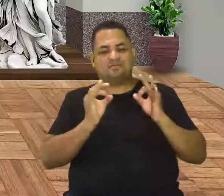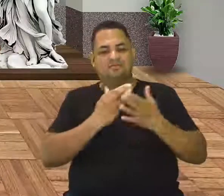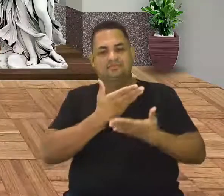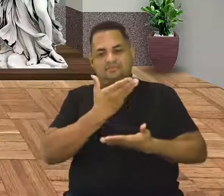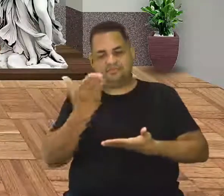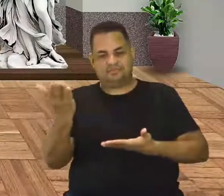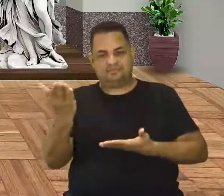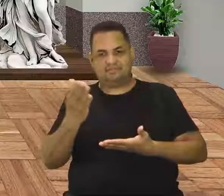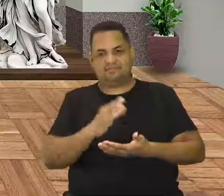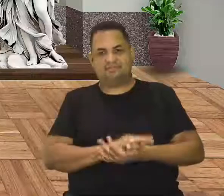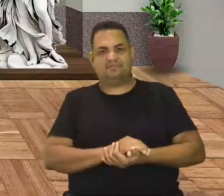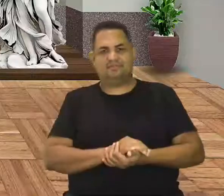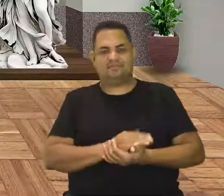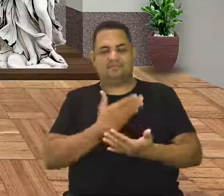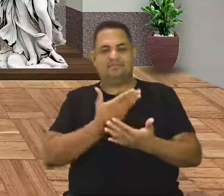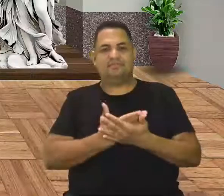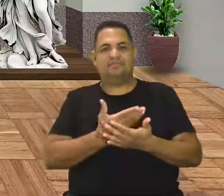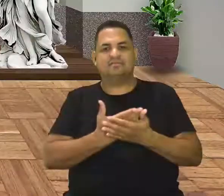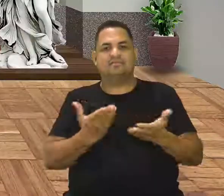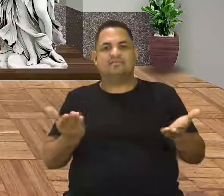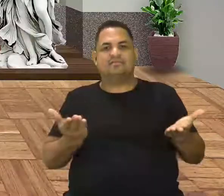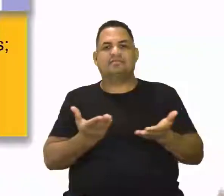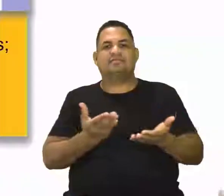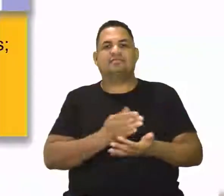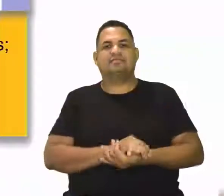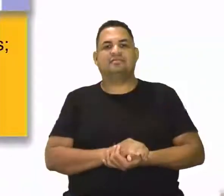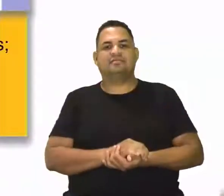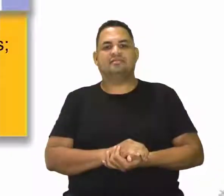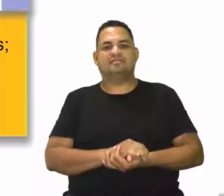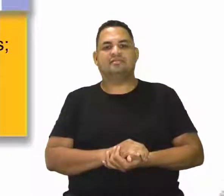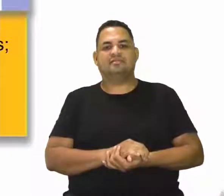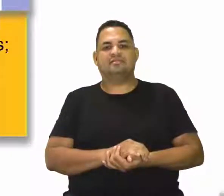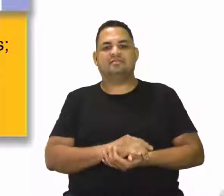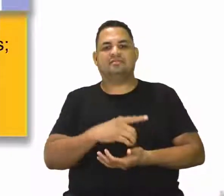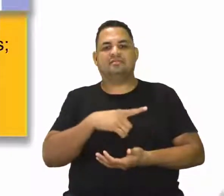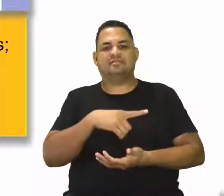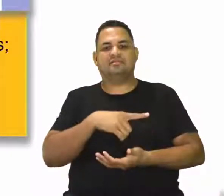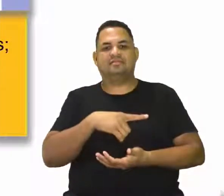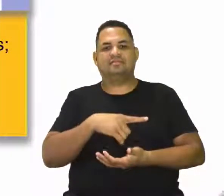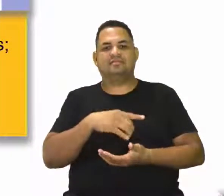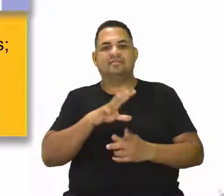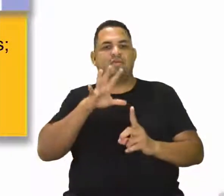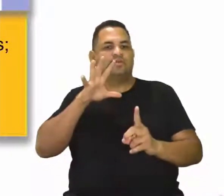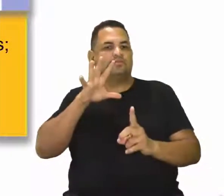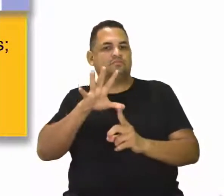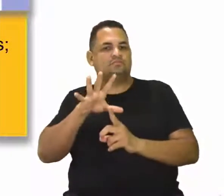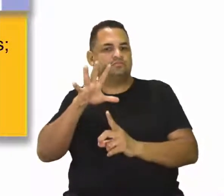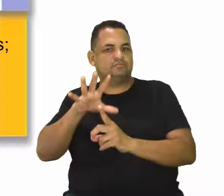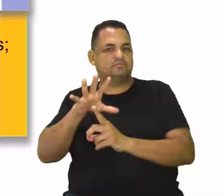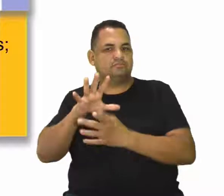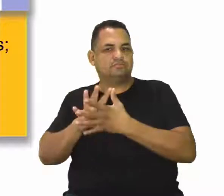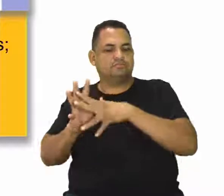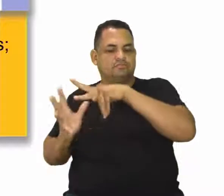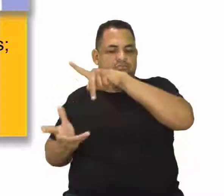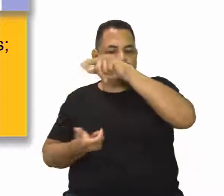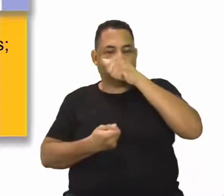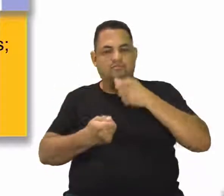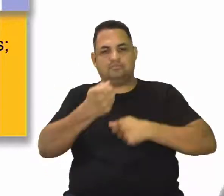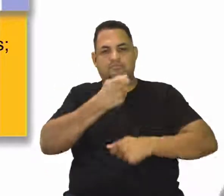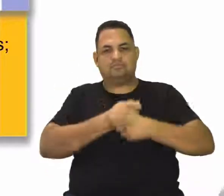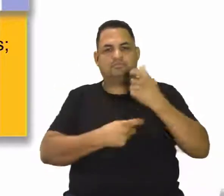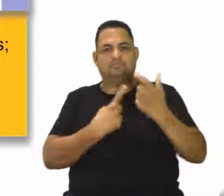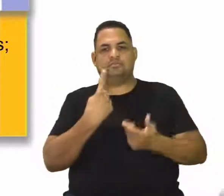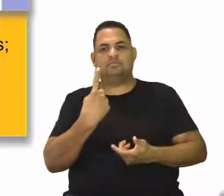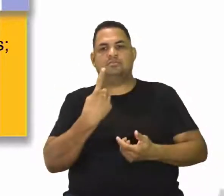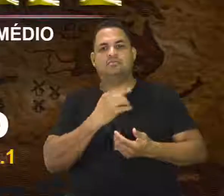tá bom? Então, na aula de hoje, já na tela, nós temos aí o impacto da globalização, parte